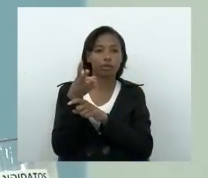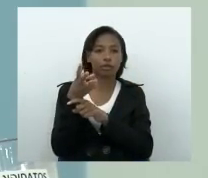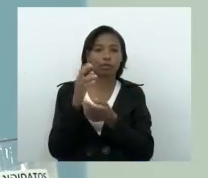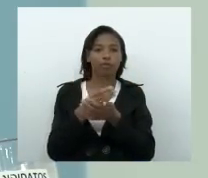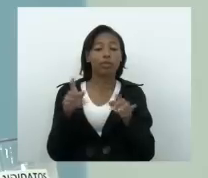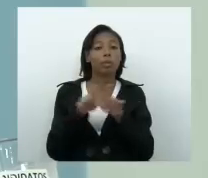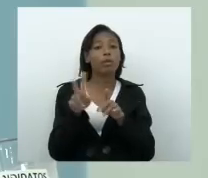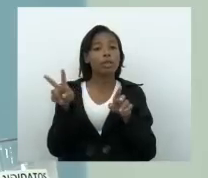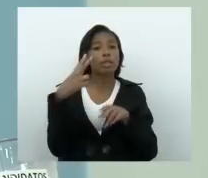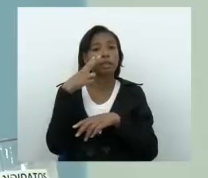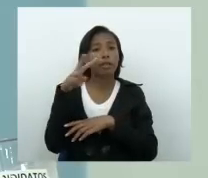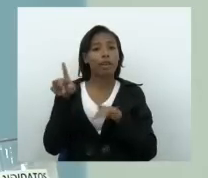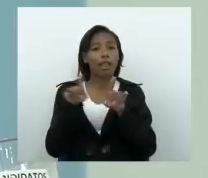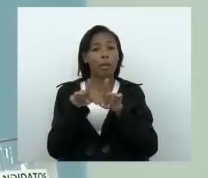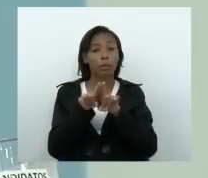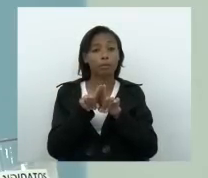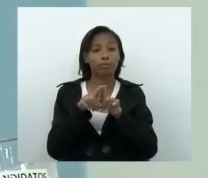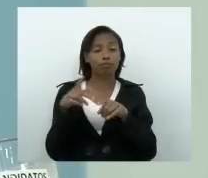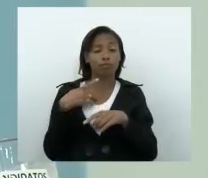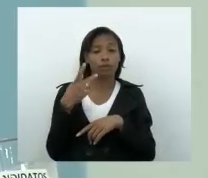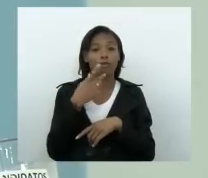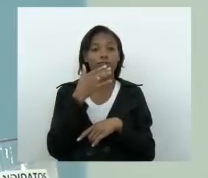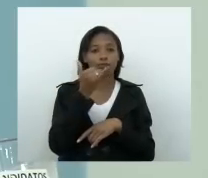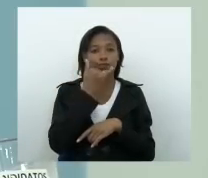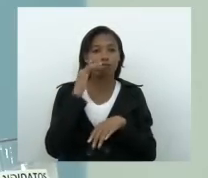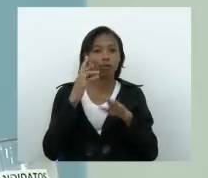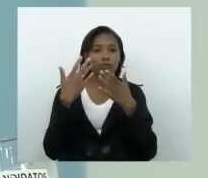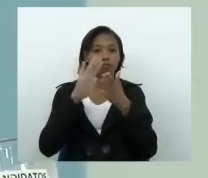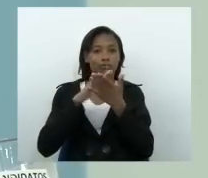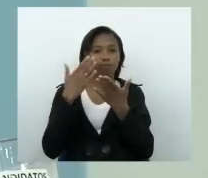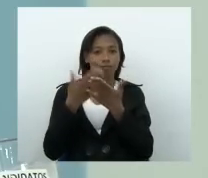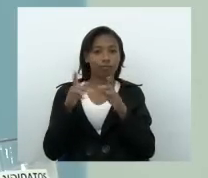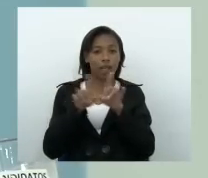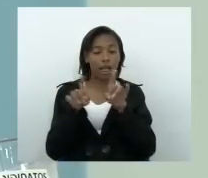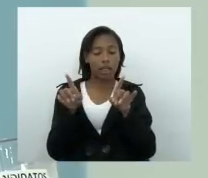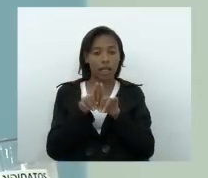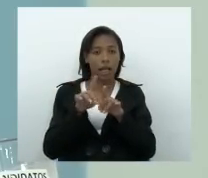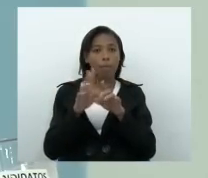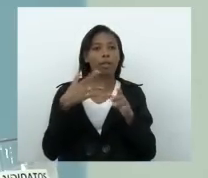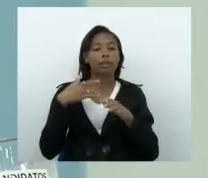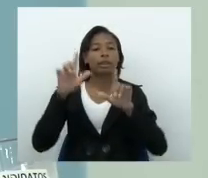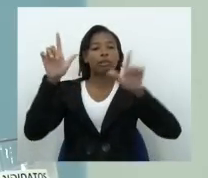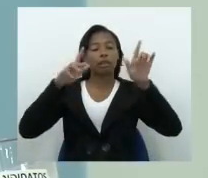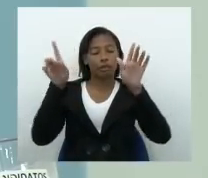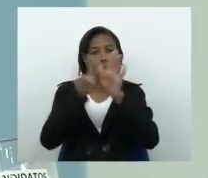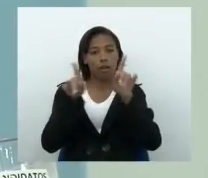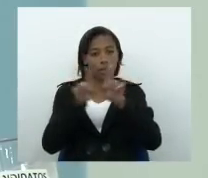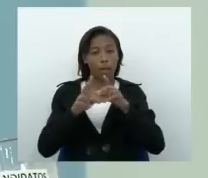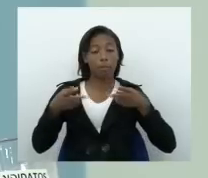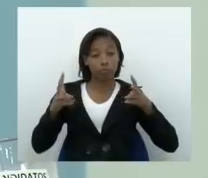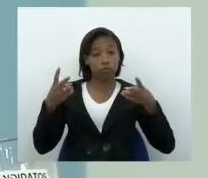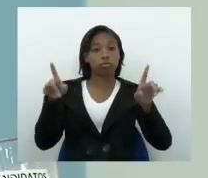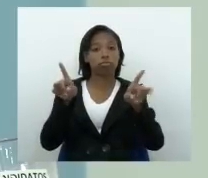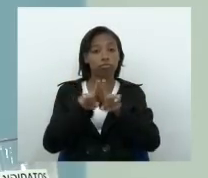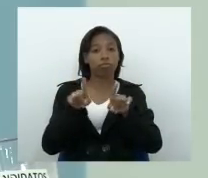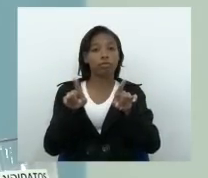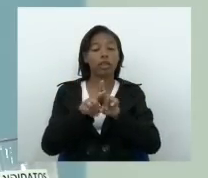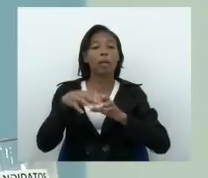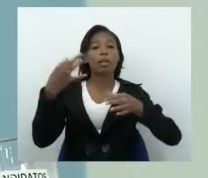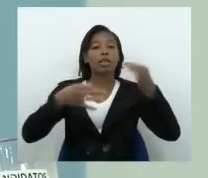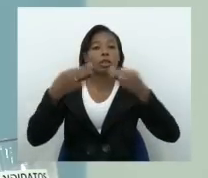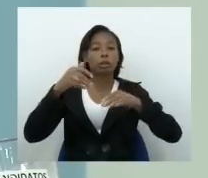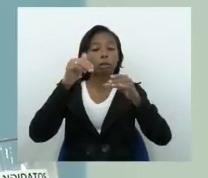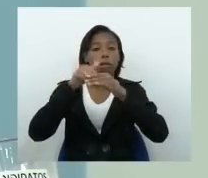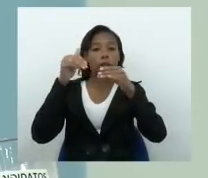que assistiu pela televisão, pôde contar aí com o conforto dos serviços oferecidos para a televisão, também seguindo a determinação da Justiça